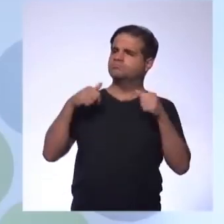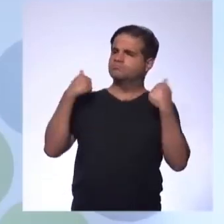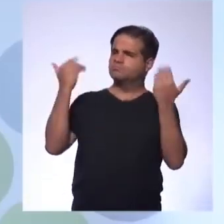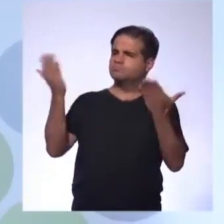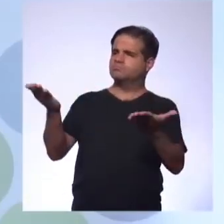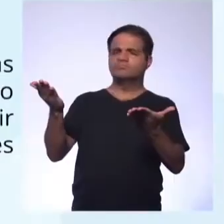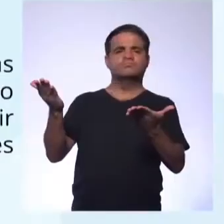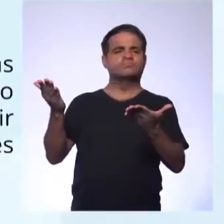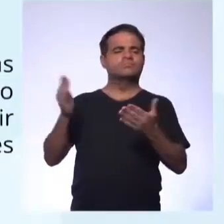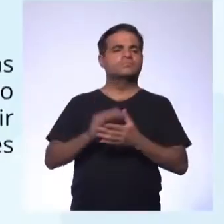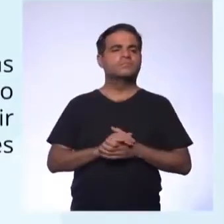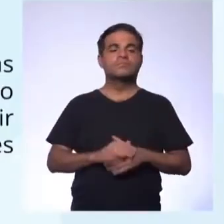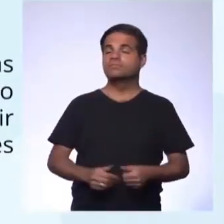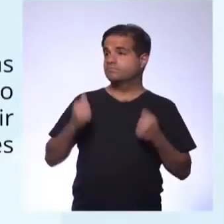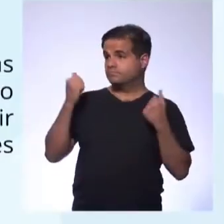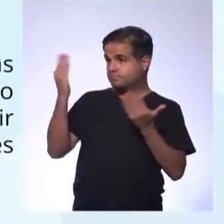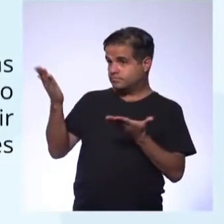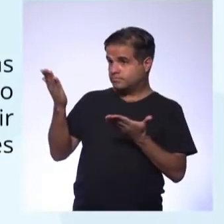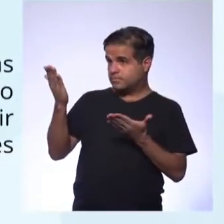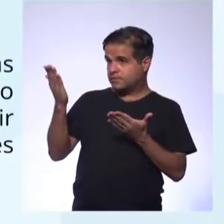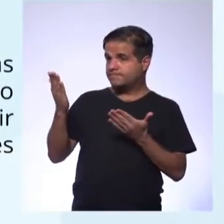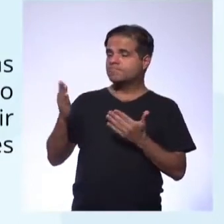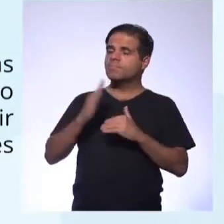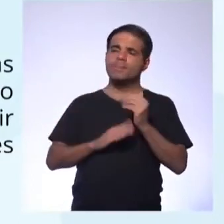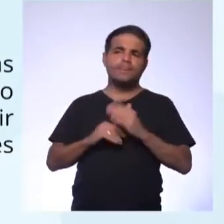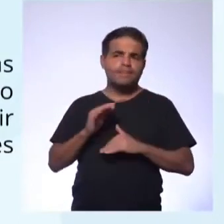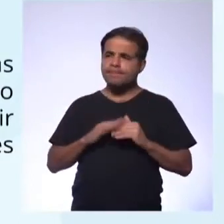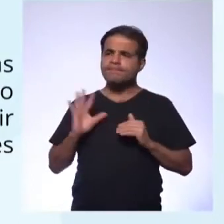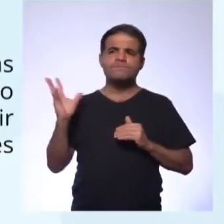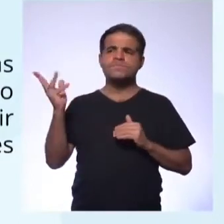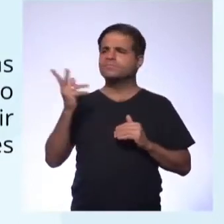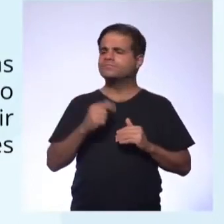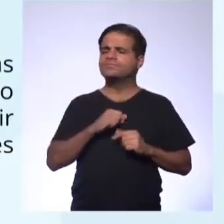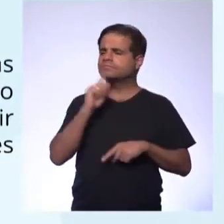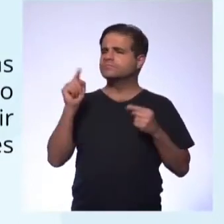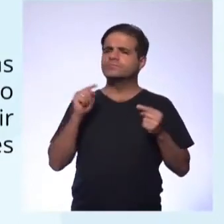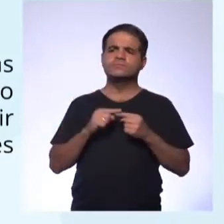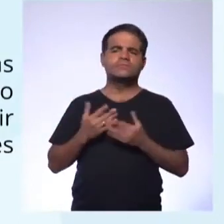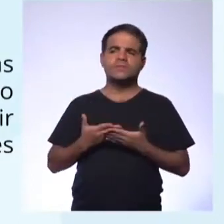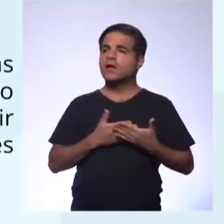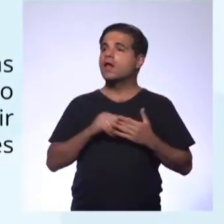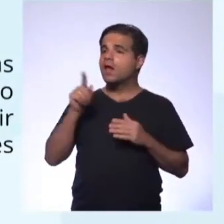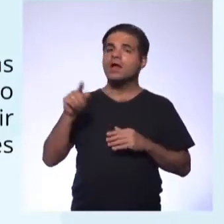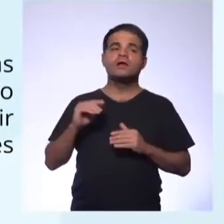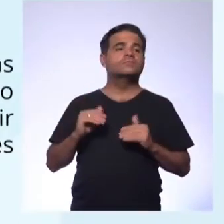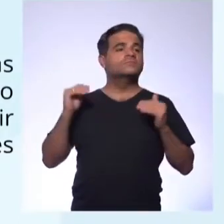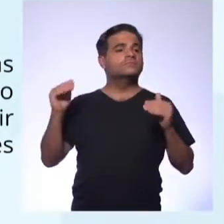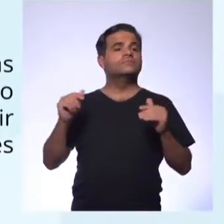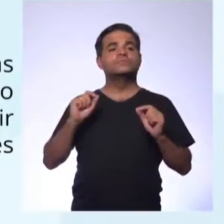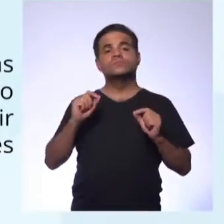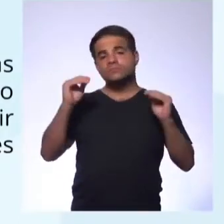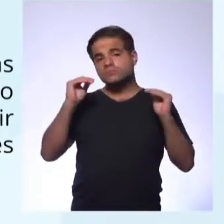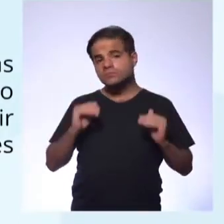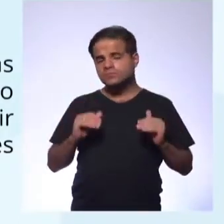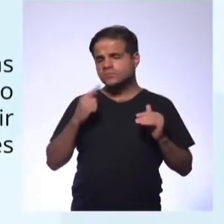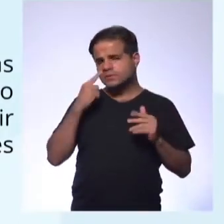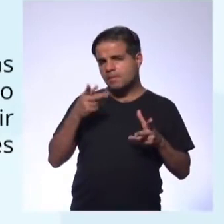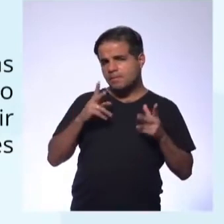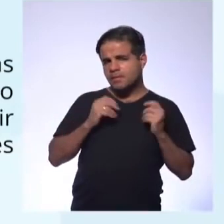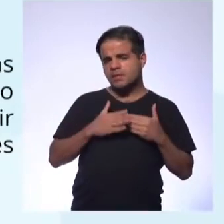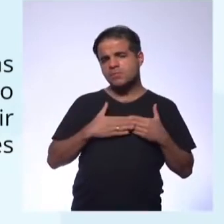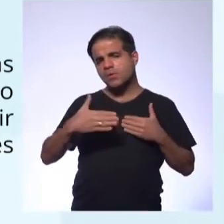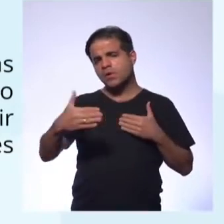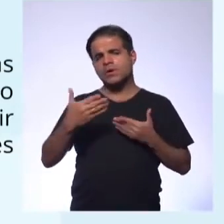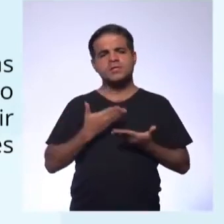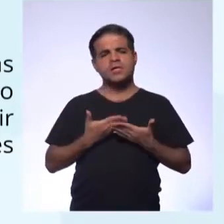habilidade essencial, por favor, direção. Olha só. A habilidade essencial. E o objetivo da aula lá em cima, a habilidade essencial embaixo. Você vai perceber que ao longo